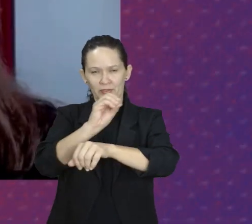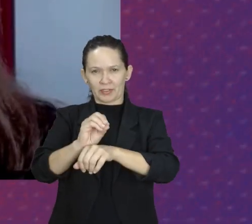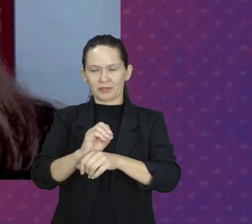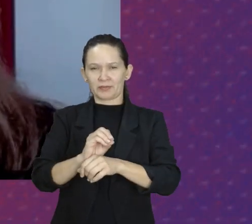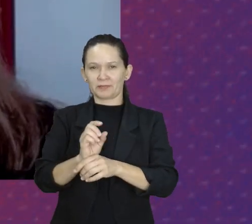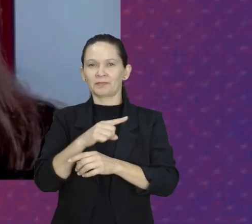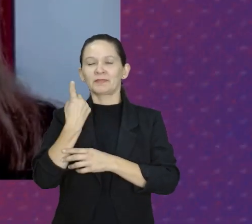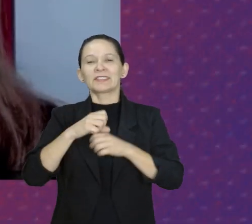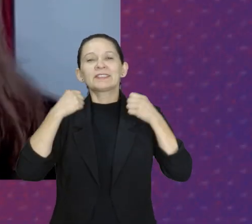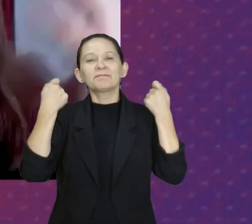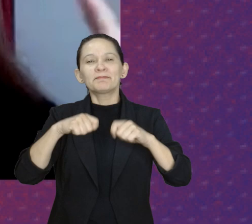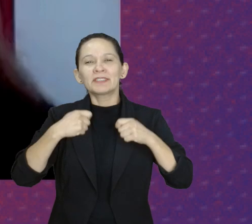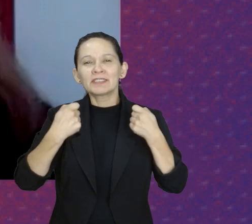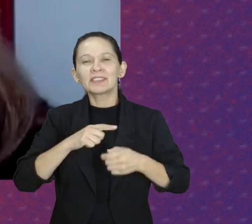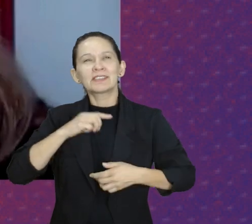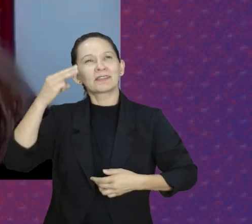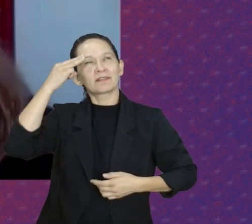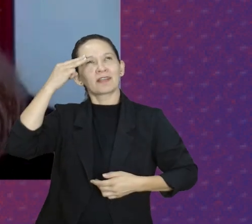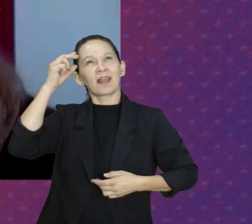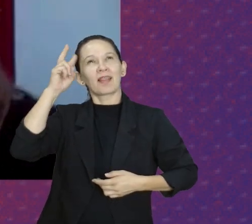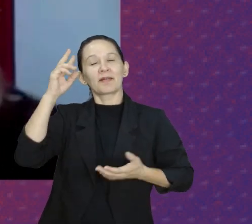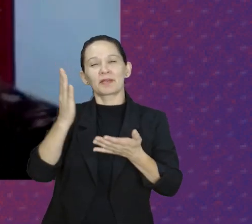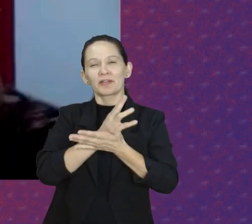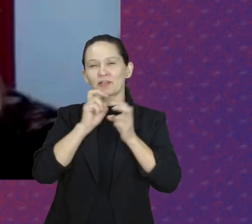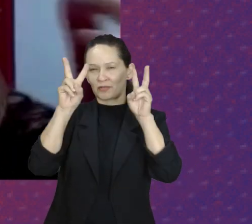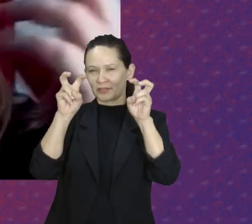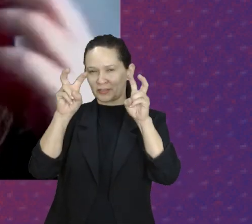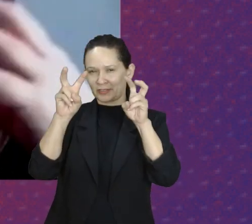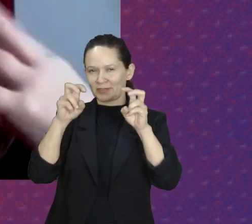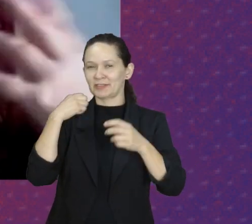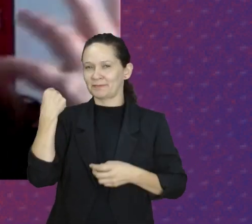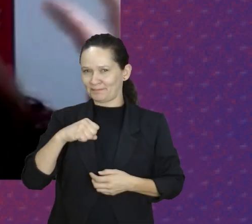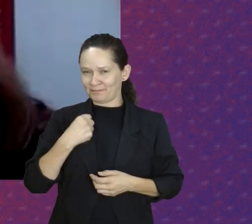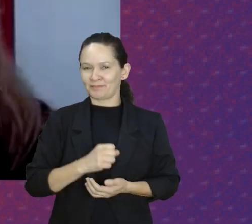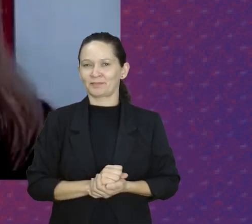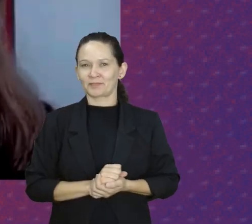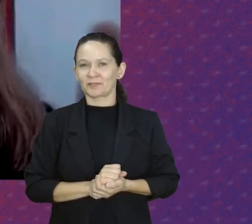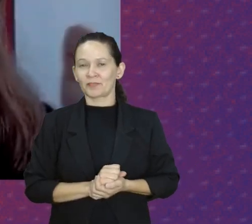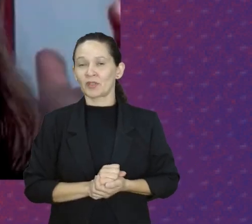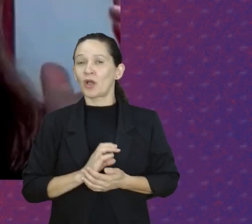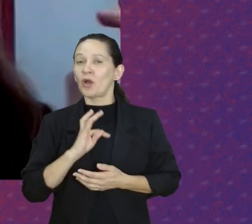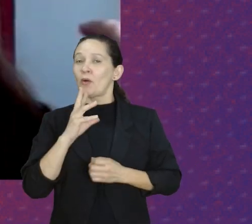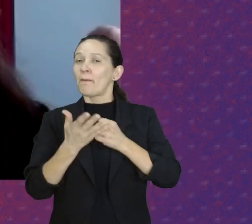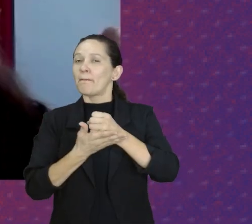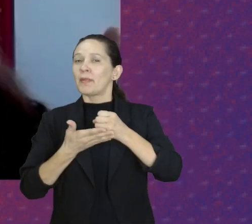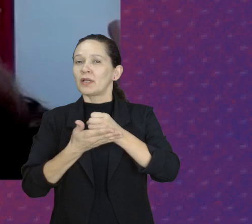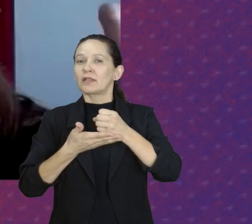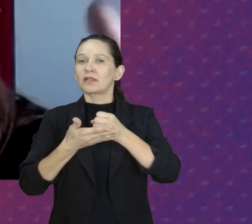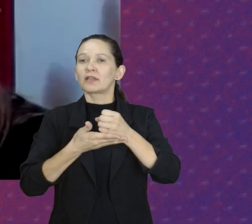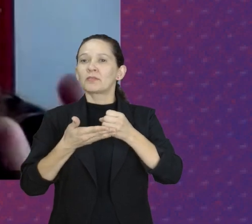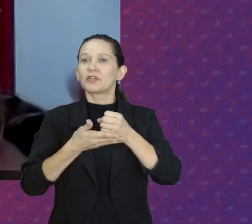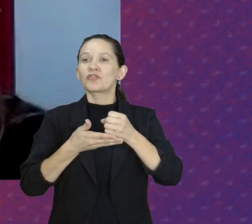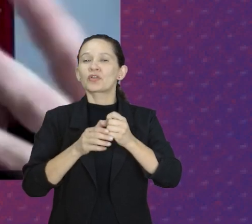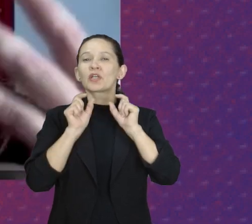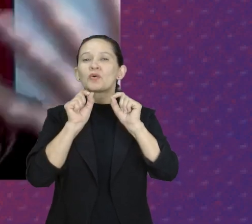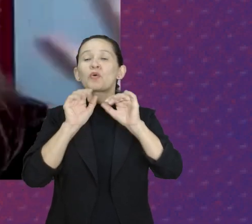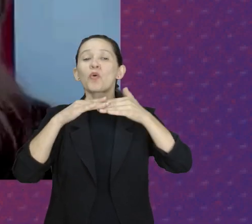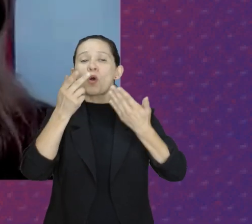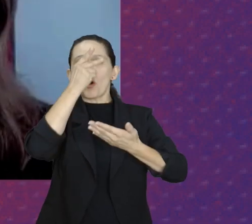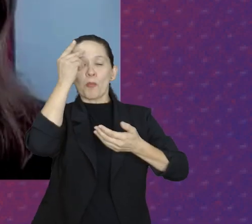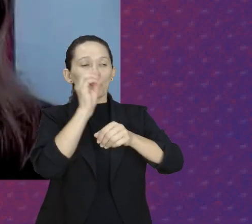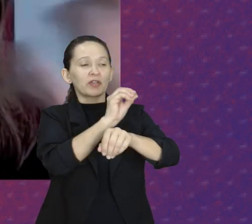a gente precisa ter em mente algumas questões. E elas são basicamente quem cuida,